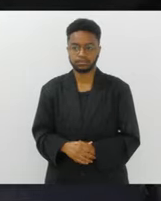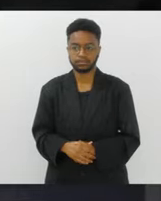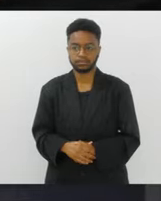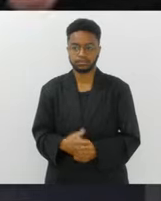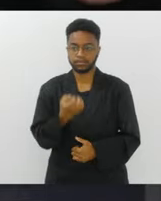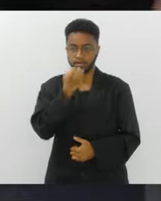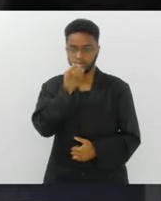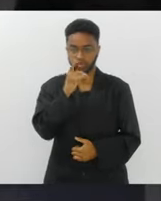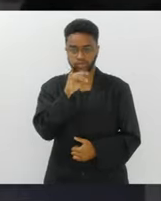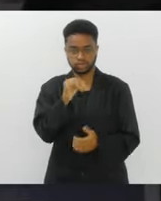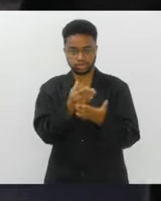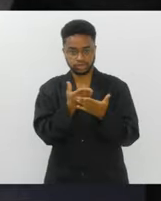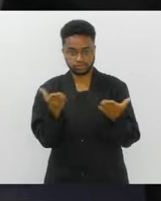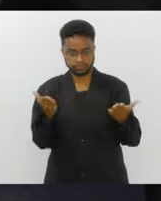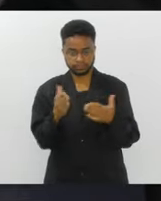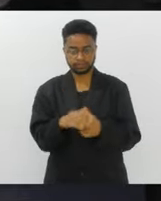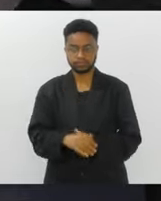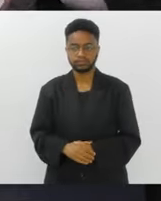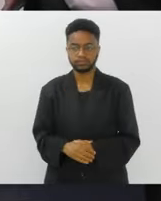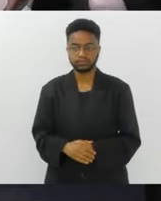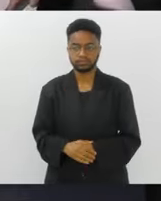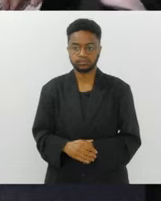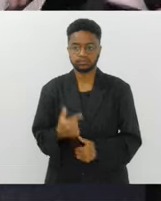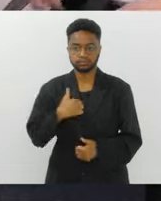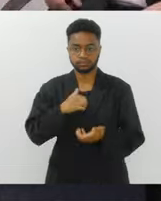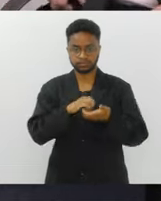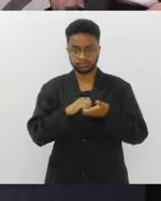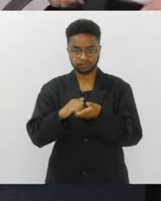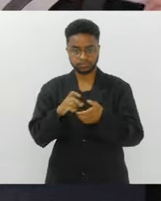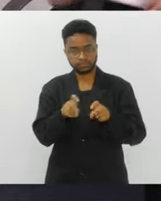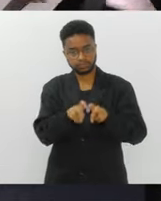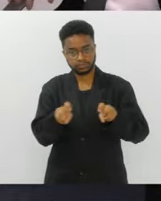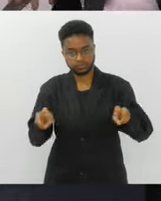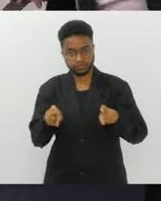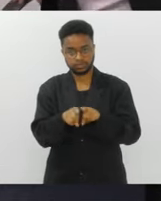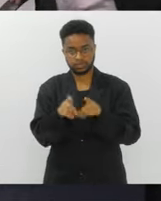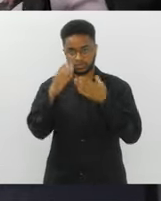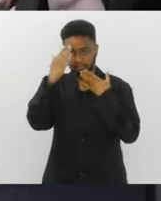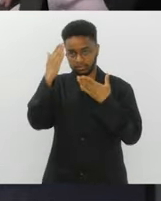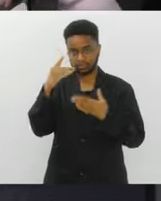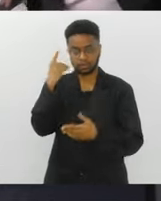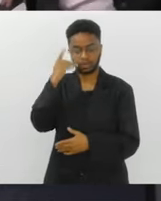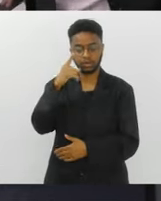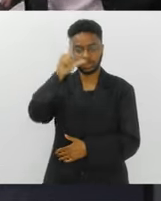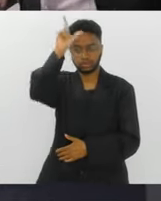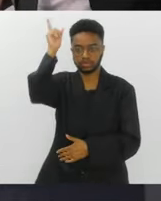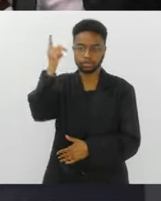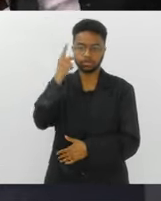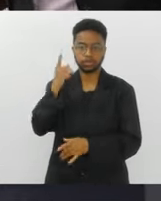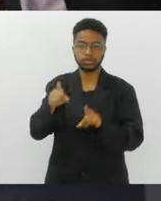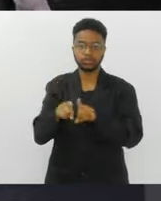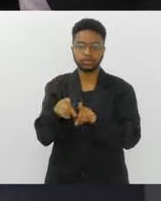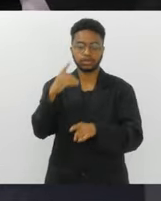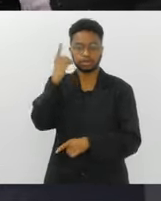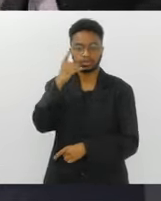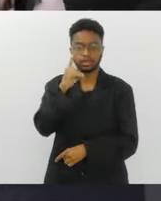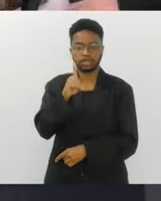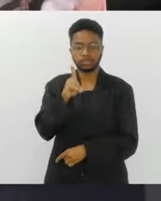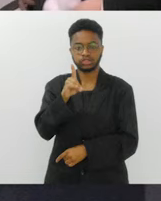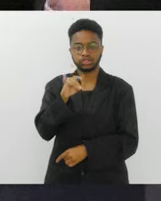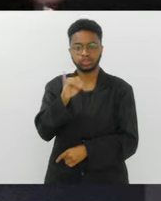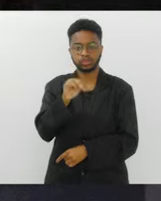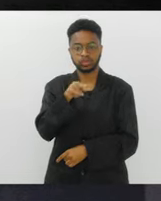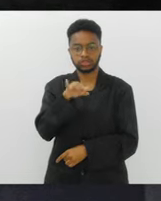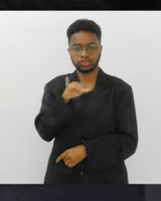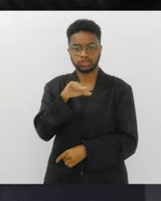Bom dia a todos. Cumprimento a mesa, agradeço ao senhor deputado Luiz Paulo, ao senhor deputado Dionísio pelo convite, ao